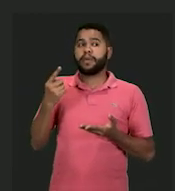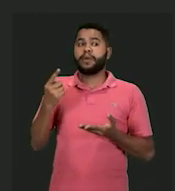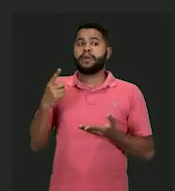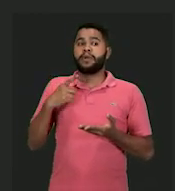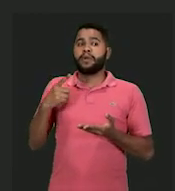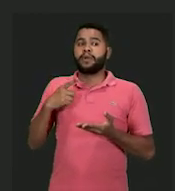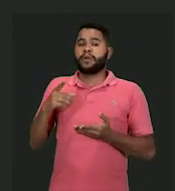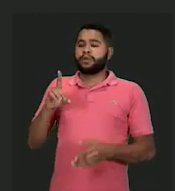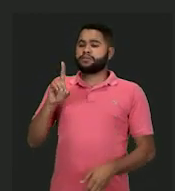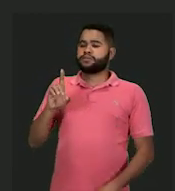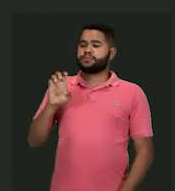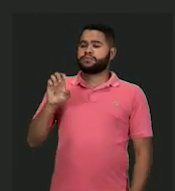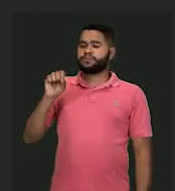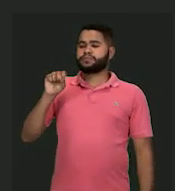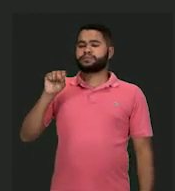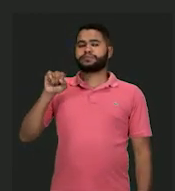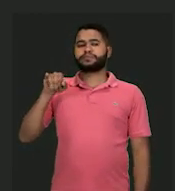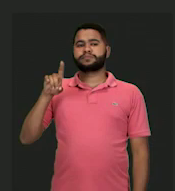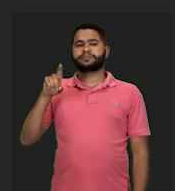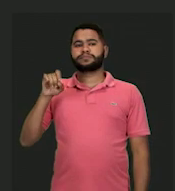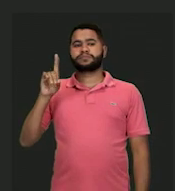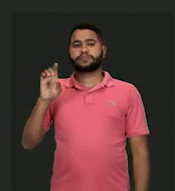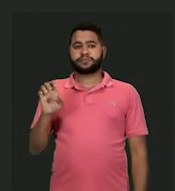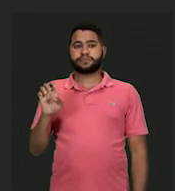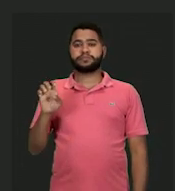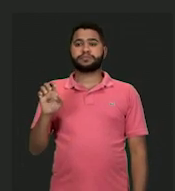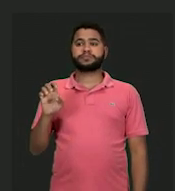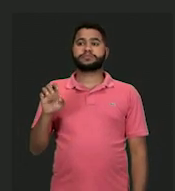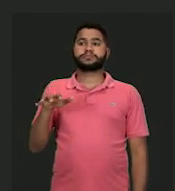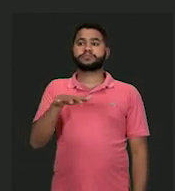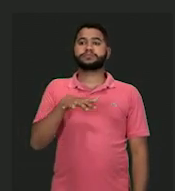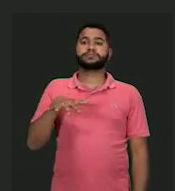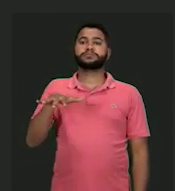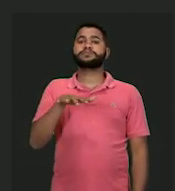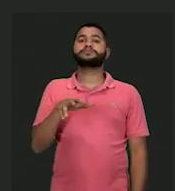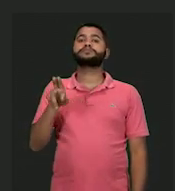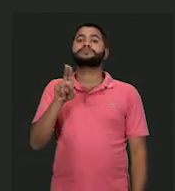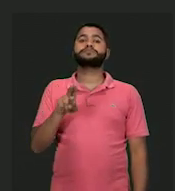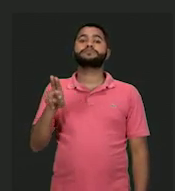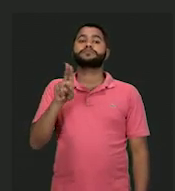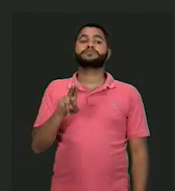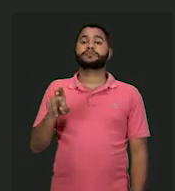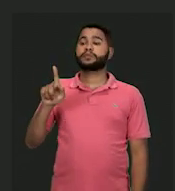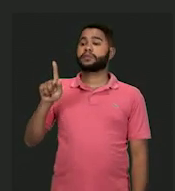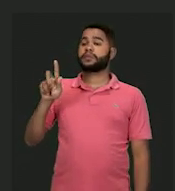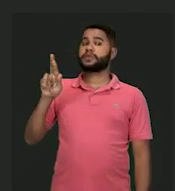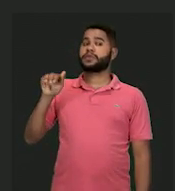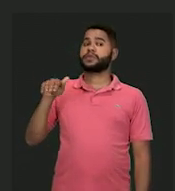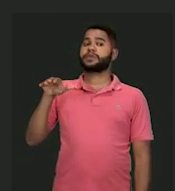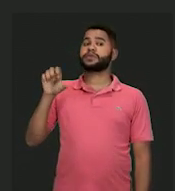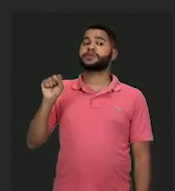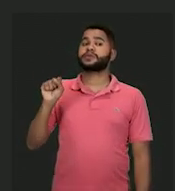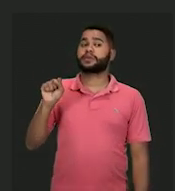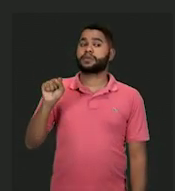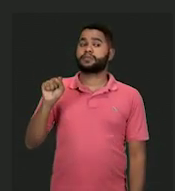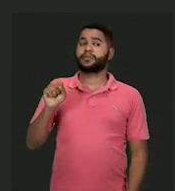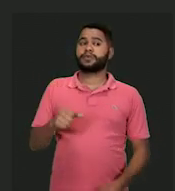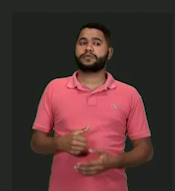falou a densidade, que é a massa sobre a área, a unidade que ele usou foi grama por metro